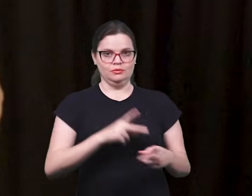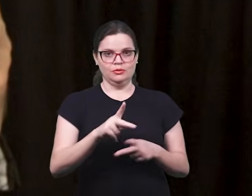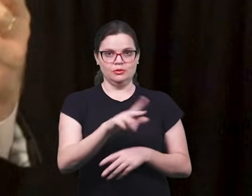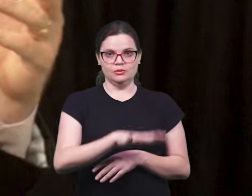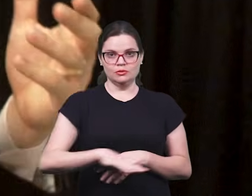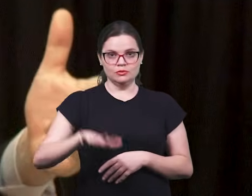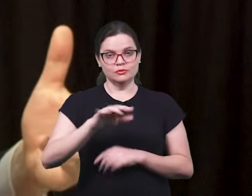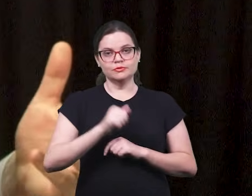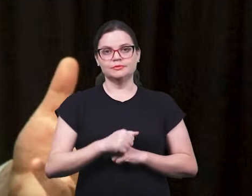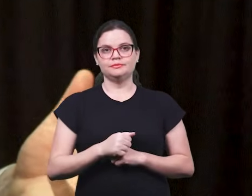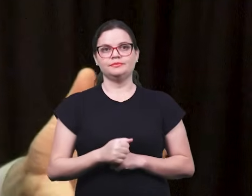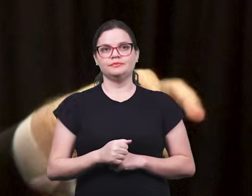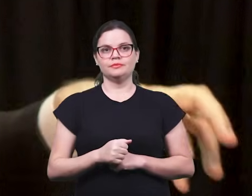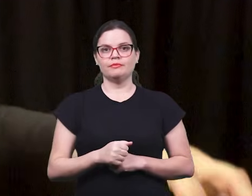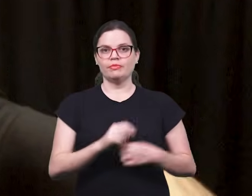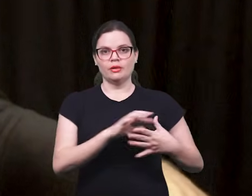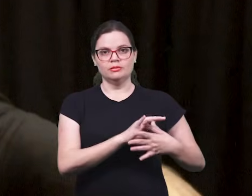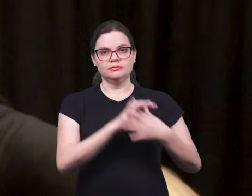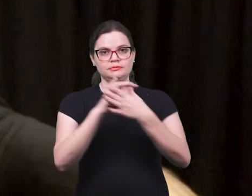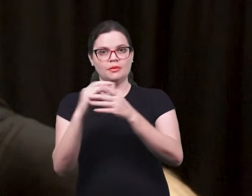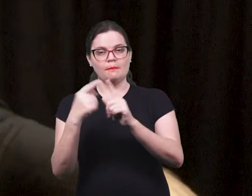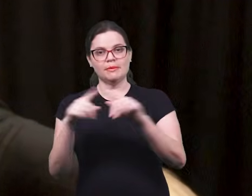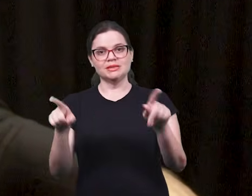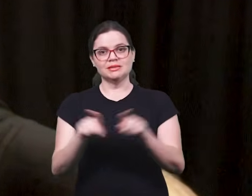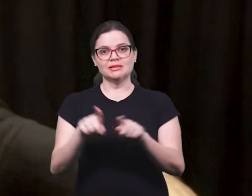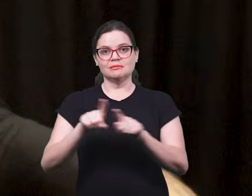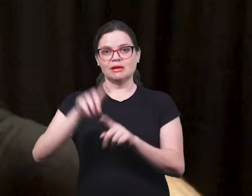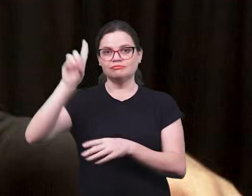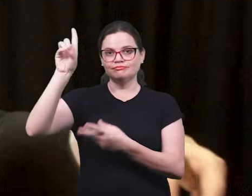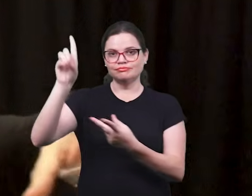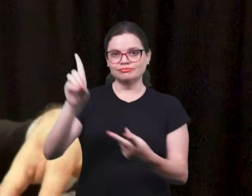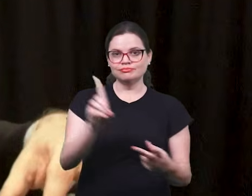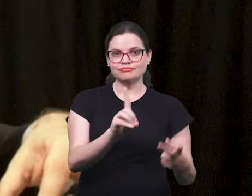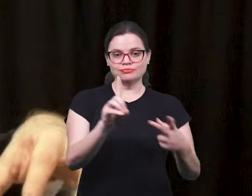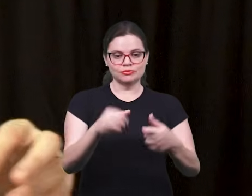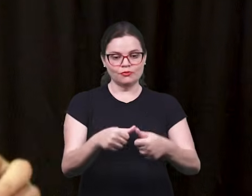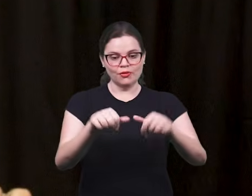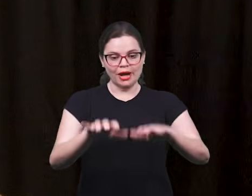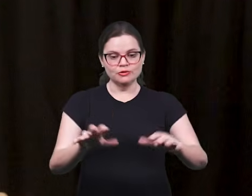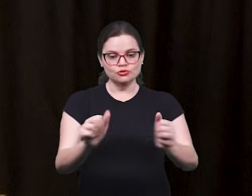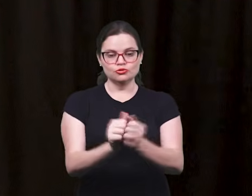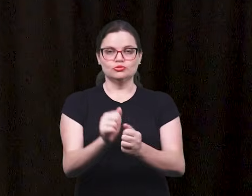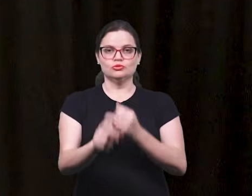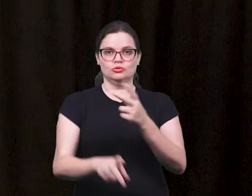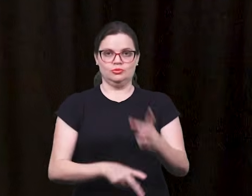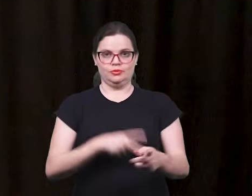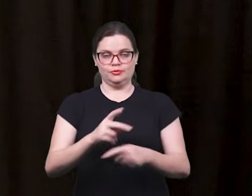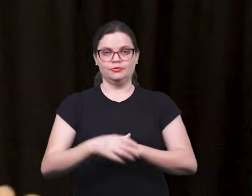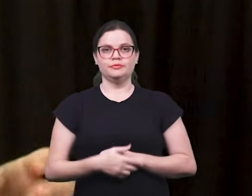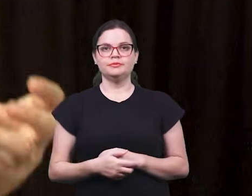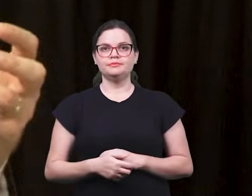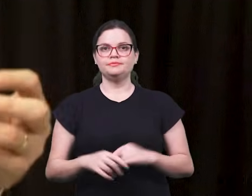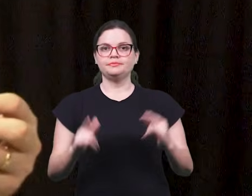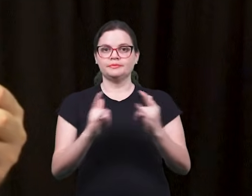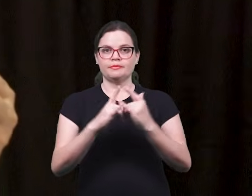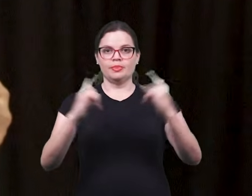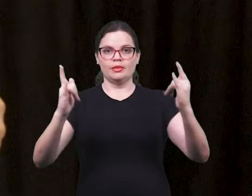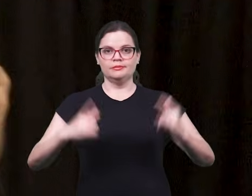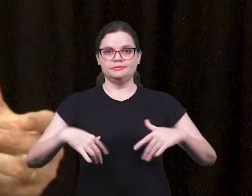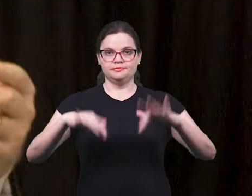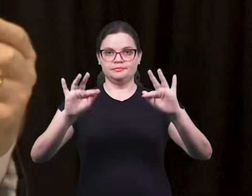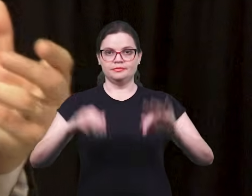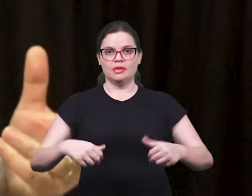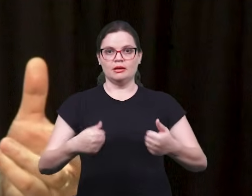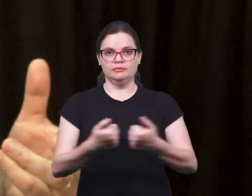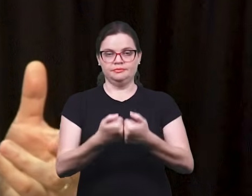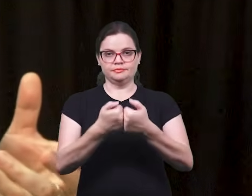não só dirigir, mas habitar no meio dele. E o tabernáculo foi esta revelação que o Senhor